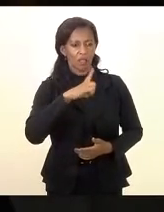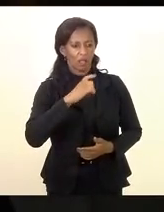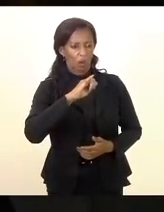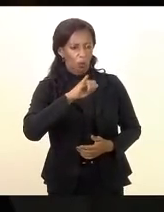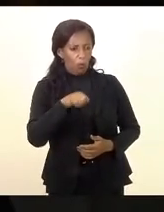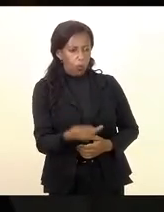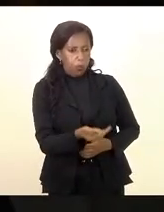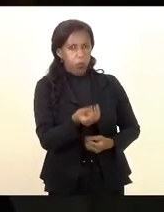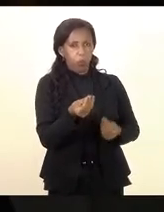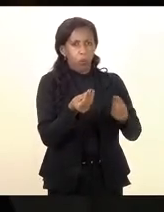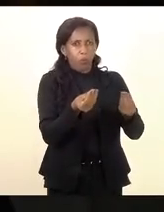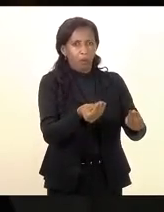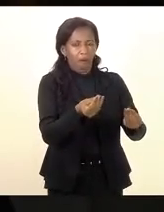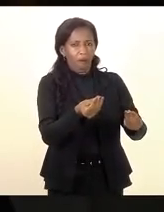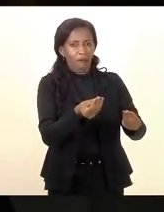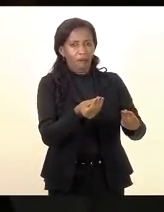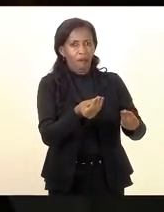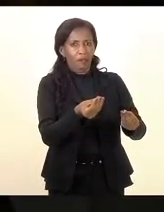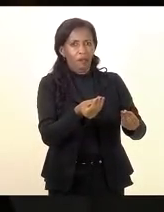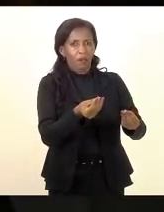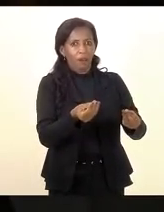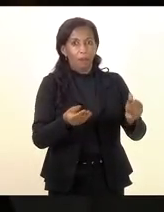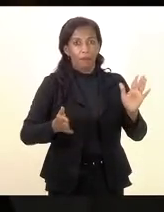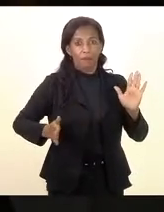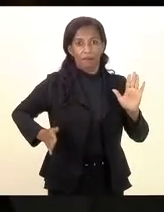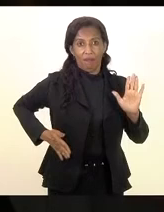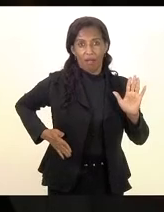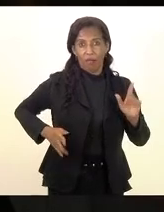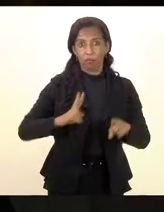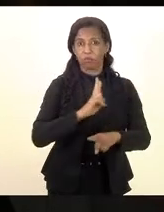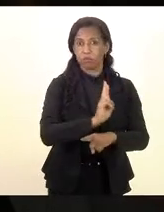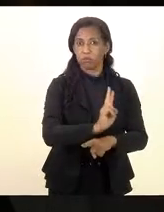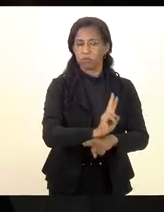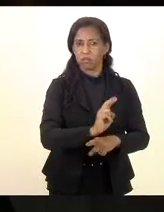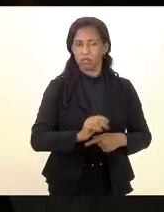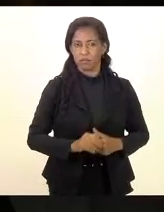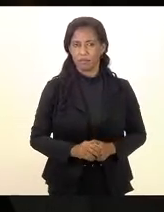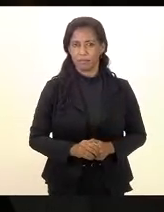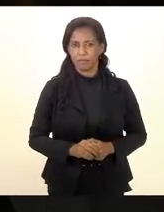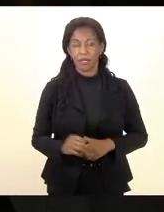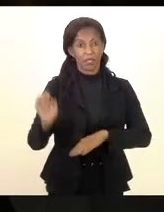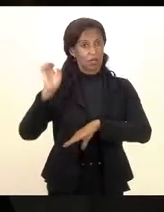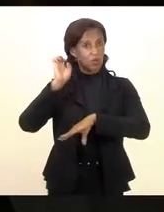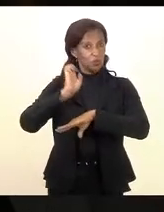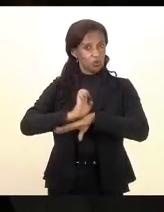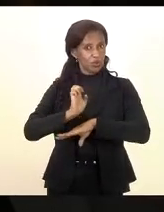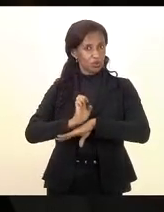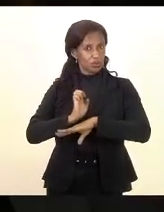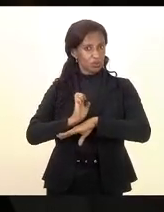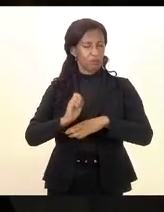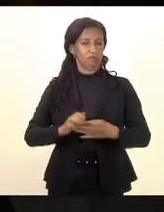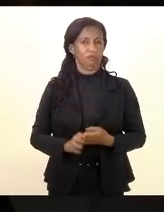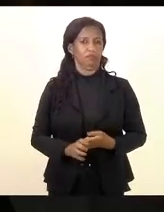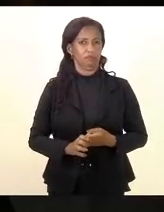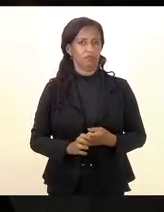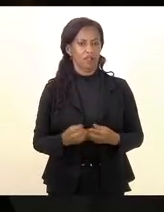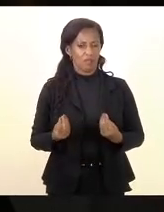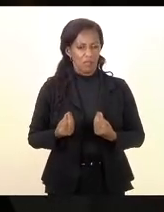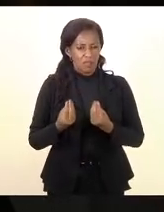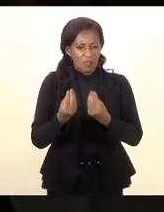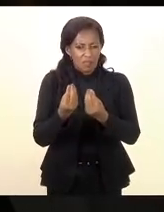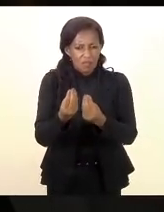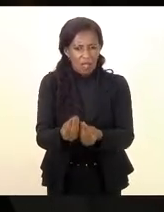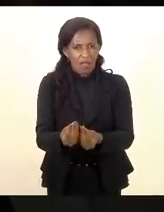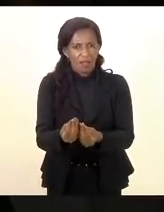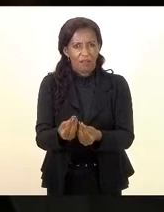para acobertar o crime organizado que o estado criava condições para